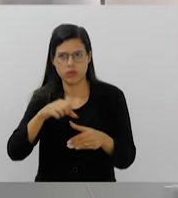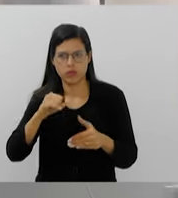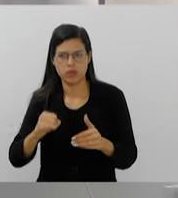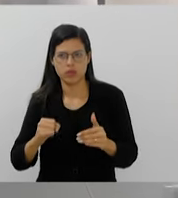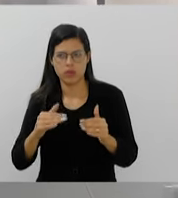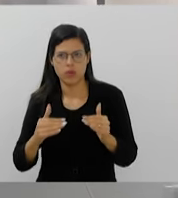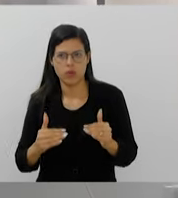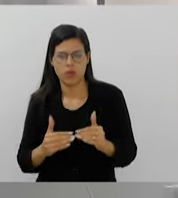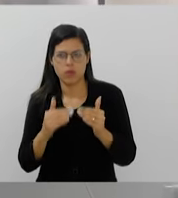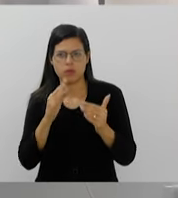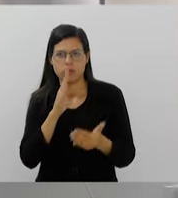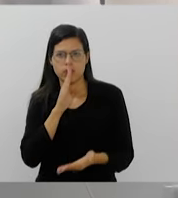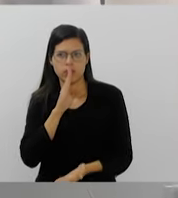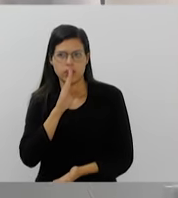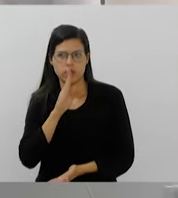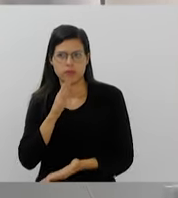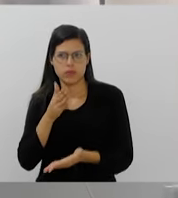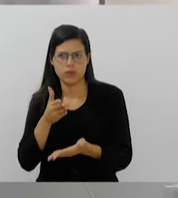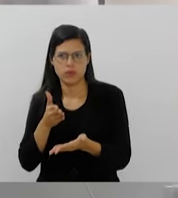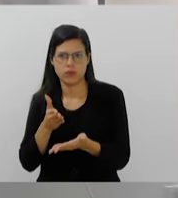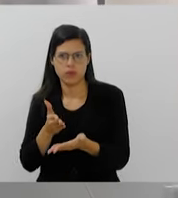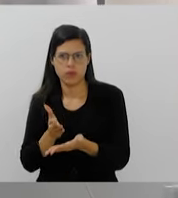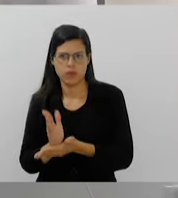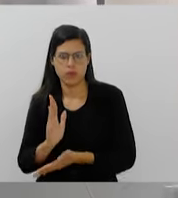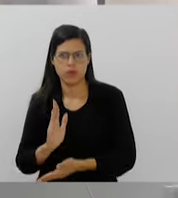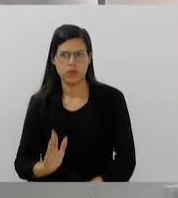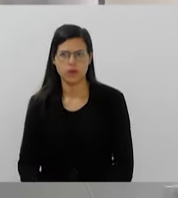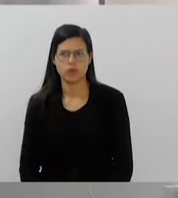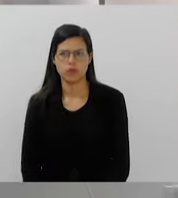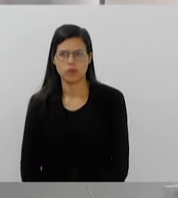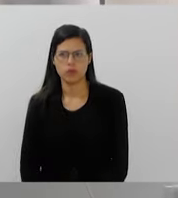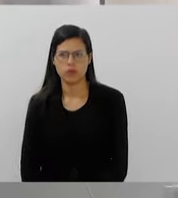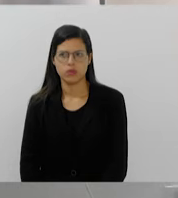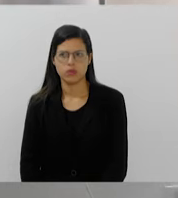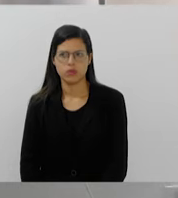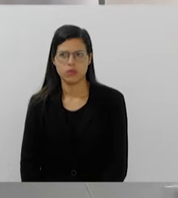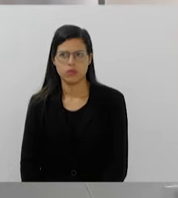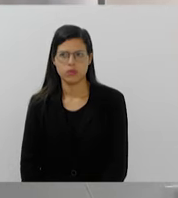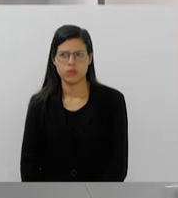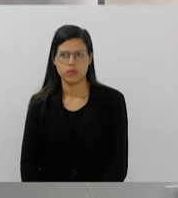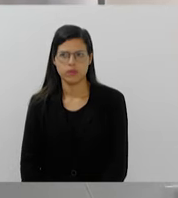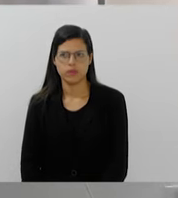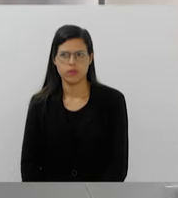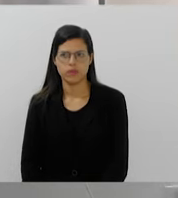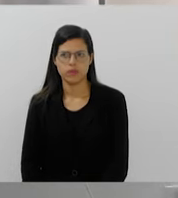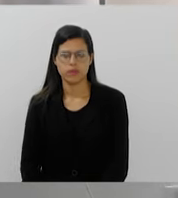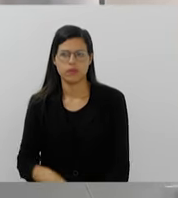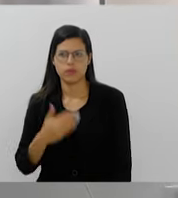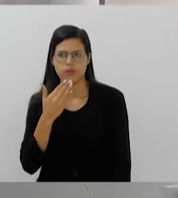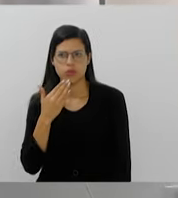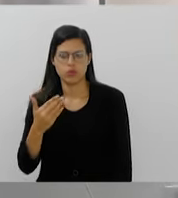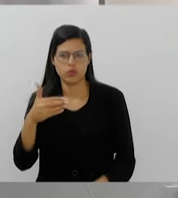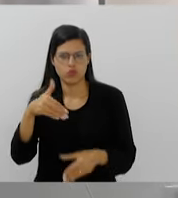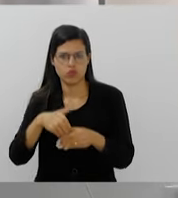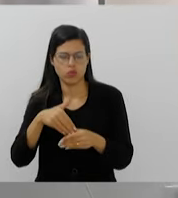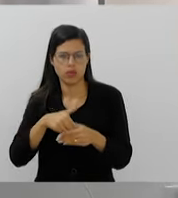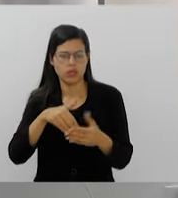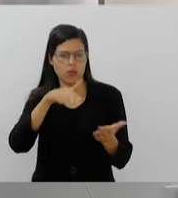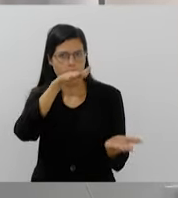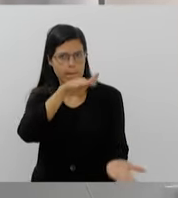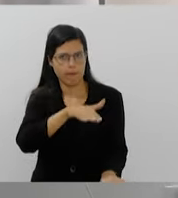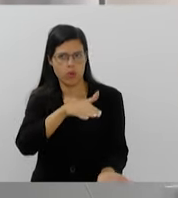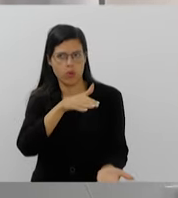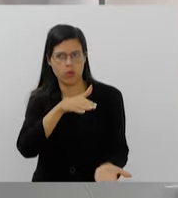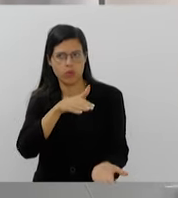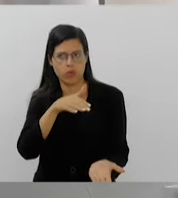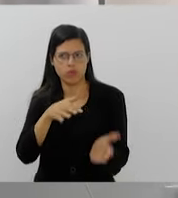os senhores que aprovam, permaneçam como estão. Aprovado. pedir autorização ao plenário para votação em bloco dos projetos